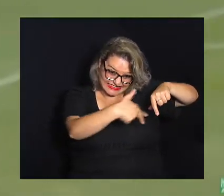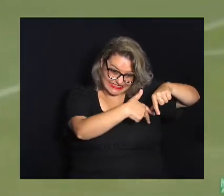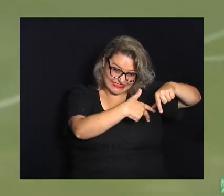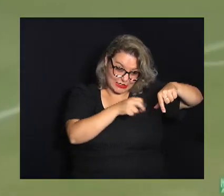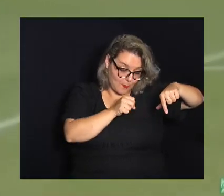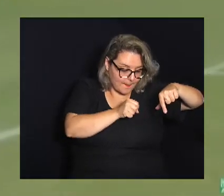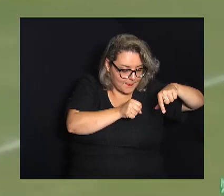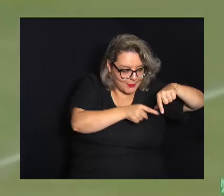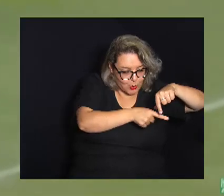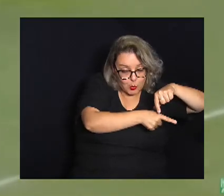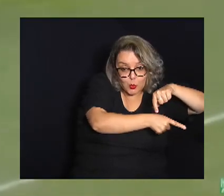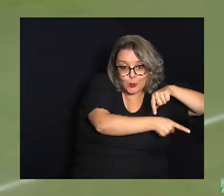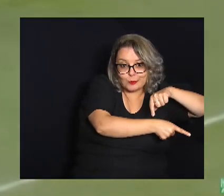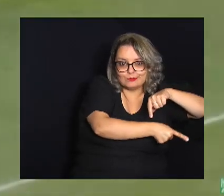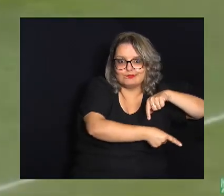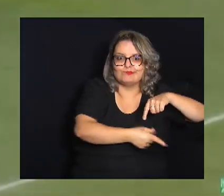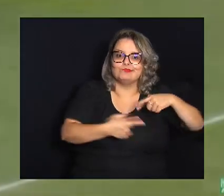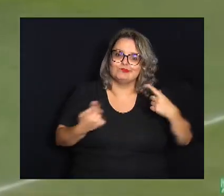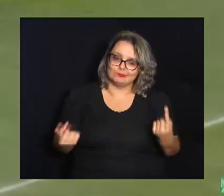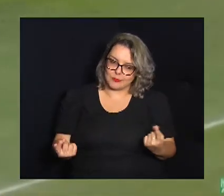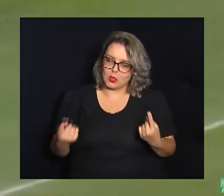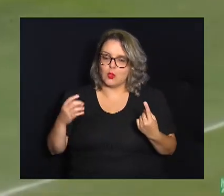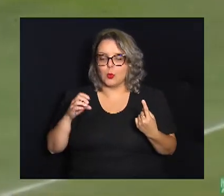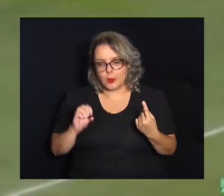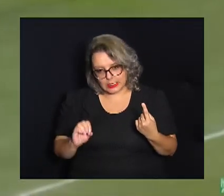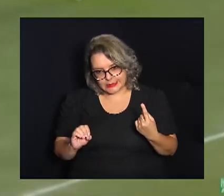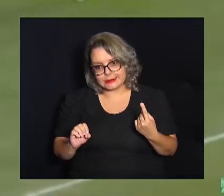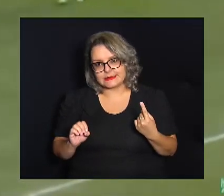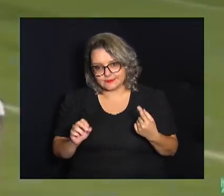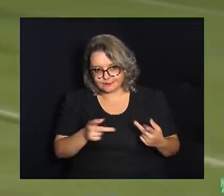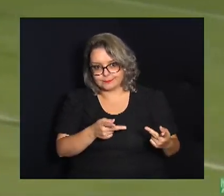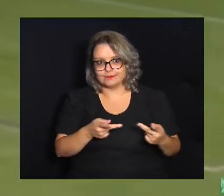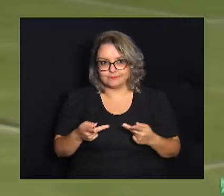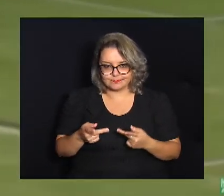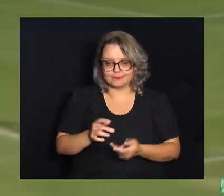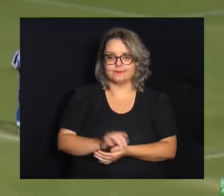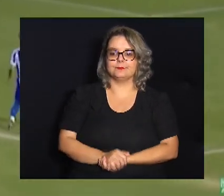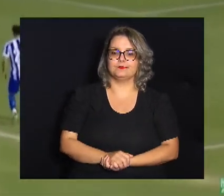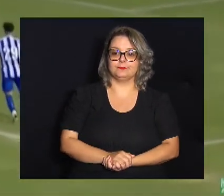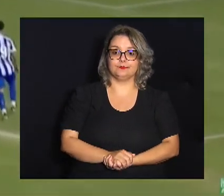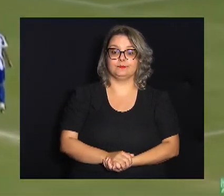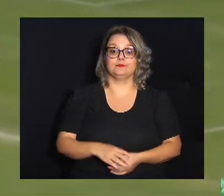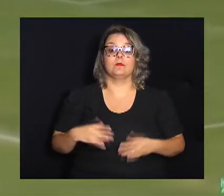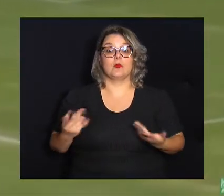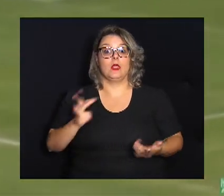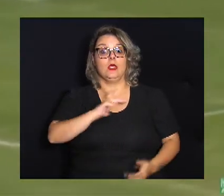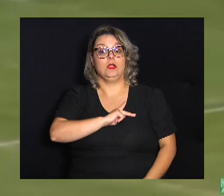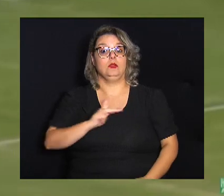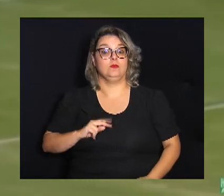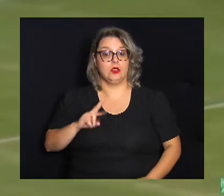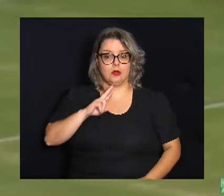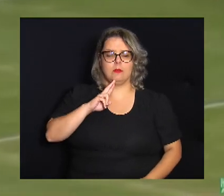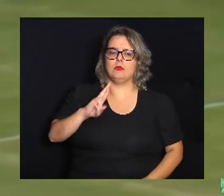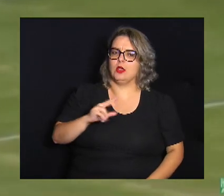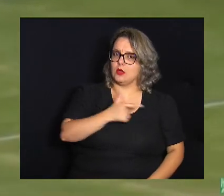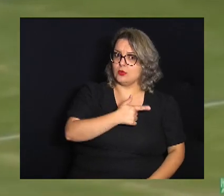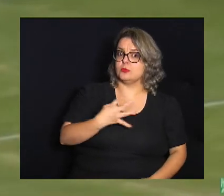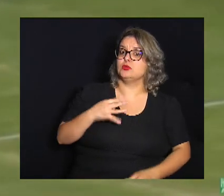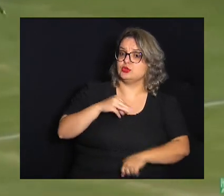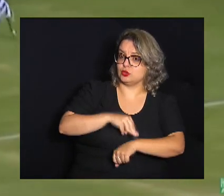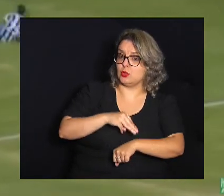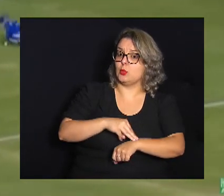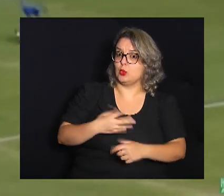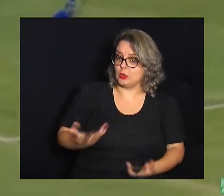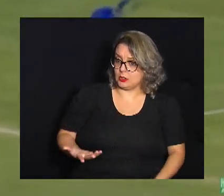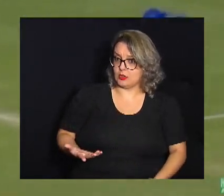fundo das redes. 1-0 para os visitantes. A Ponte respondeu aos 24 minutos